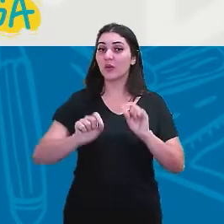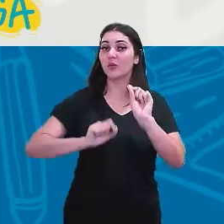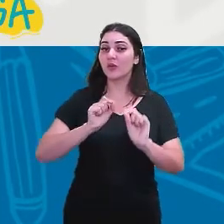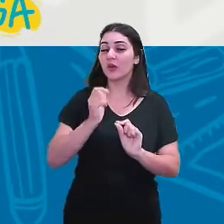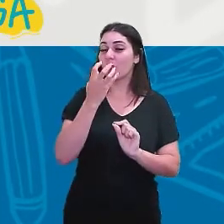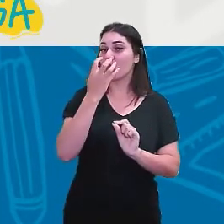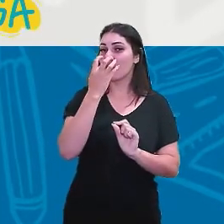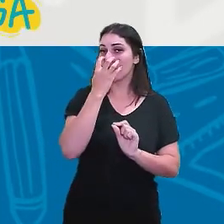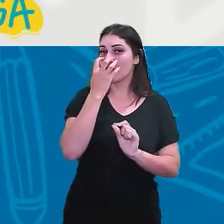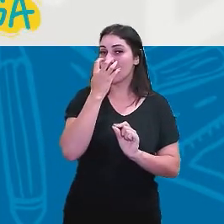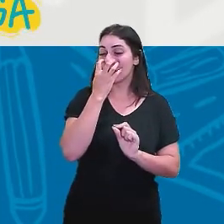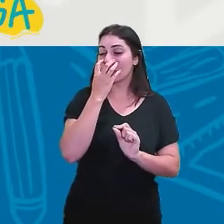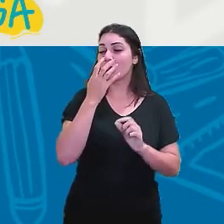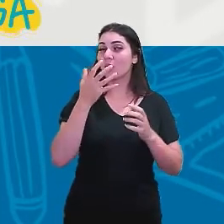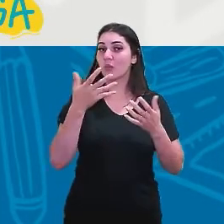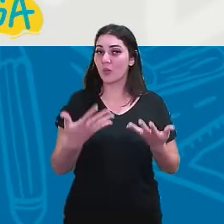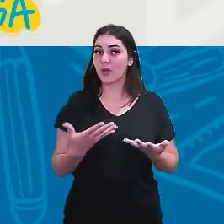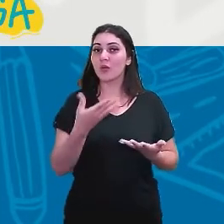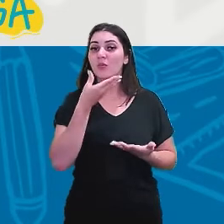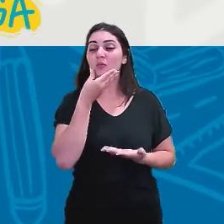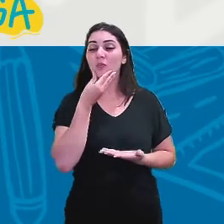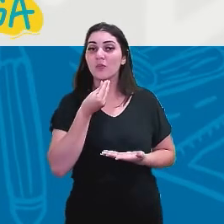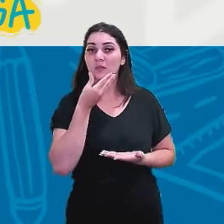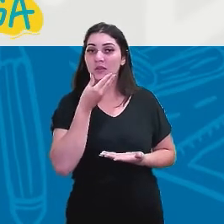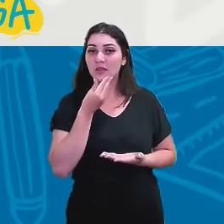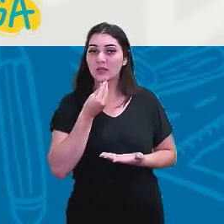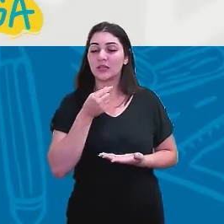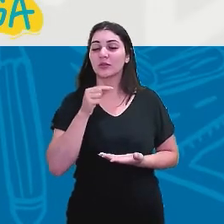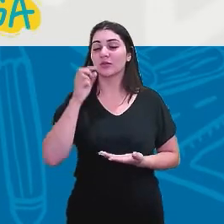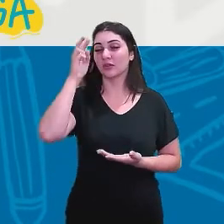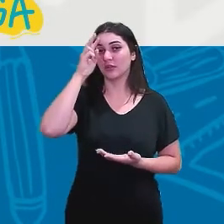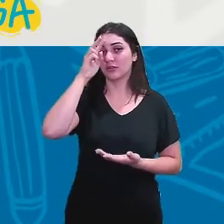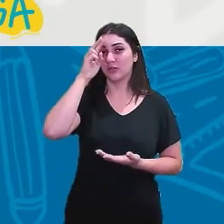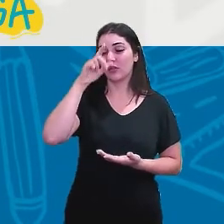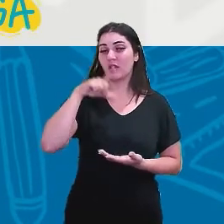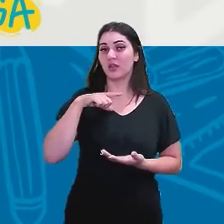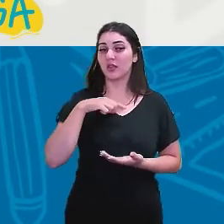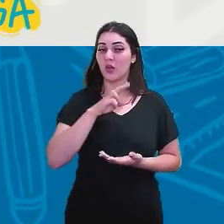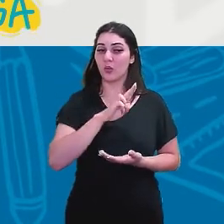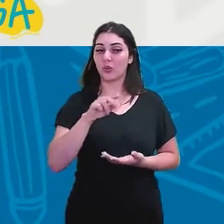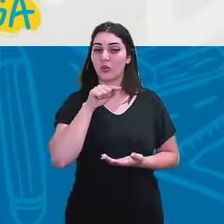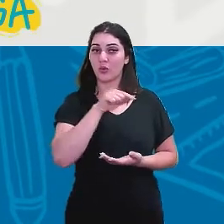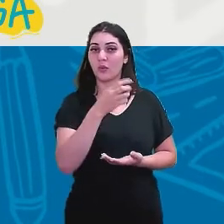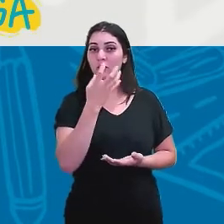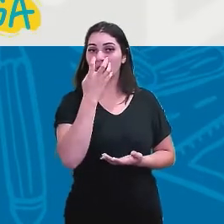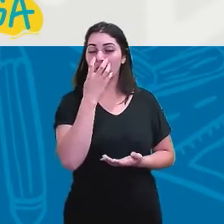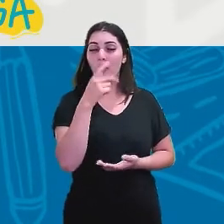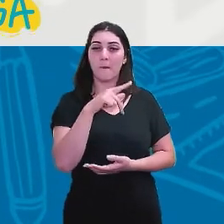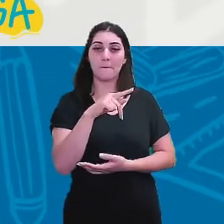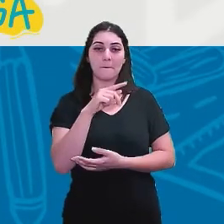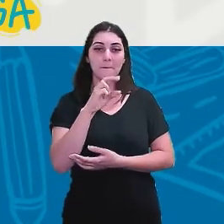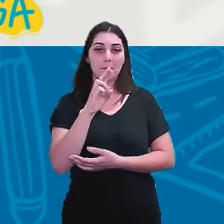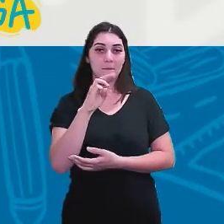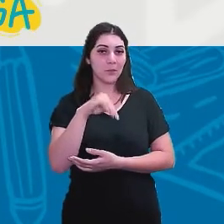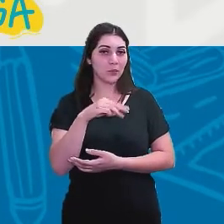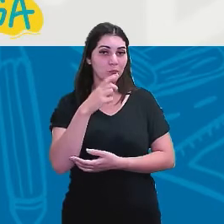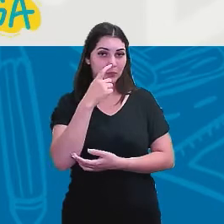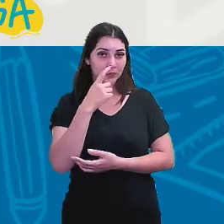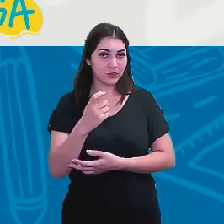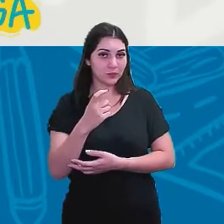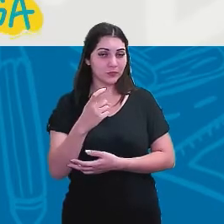cachorrinho, o qual o menino da história colocou o nome dele de Pum, tá bom? Espero que vocês